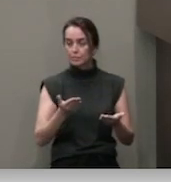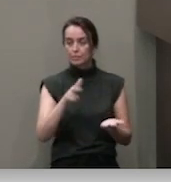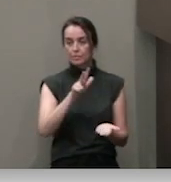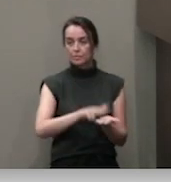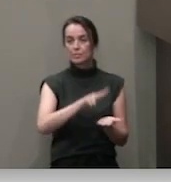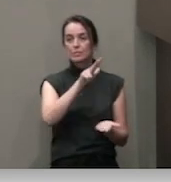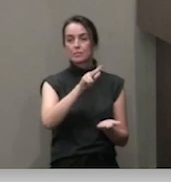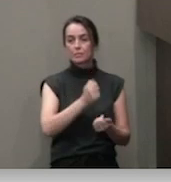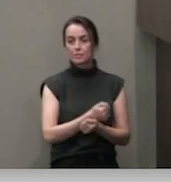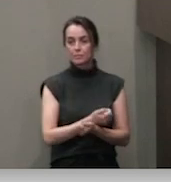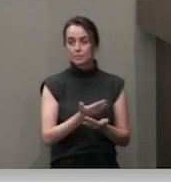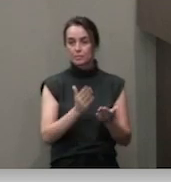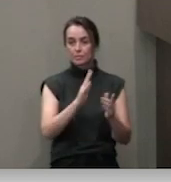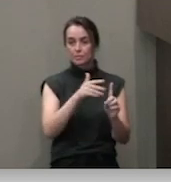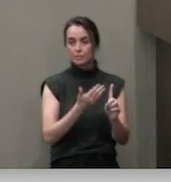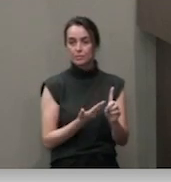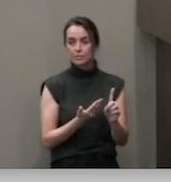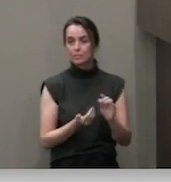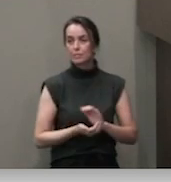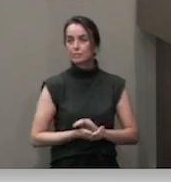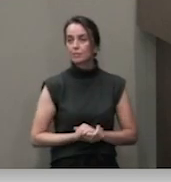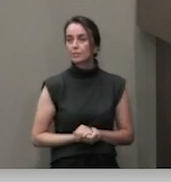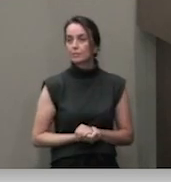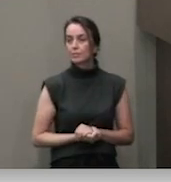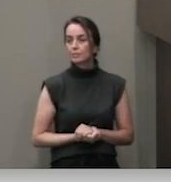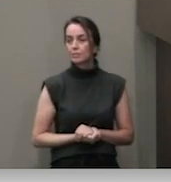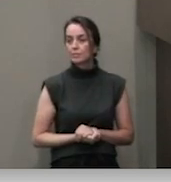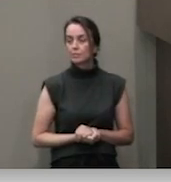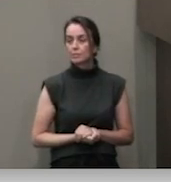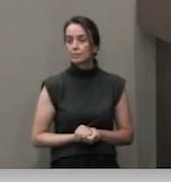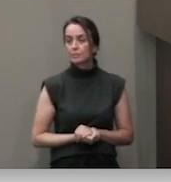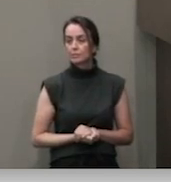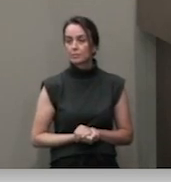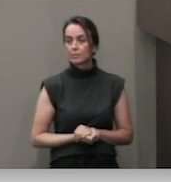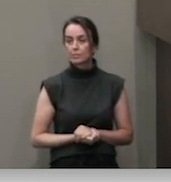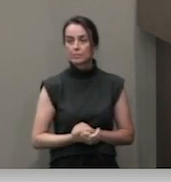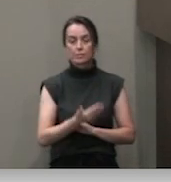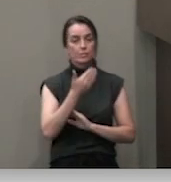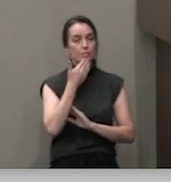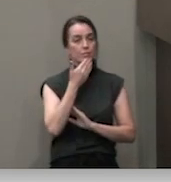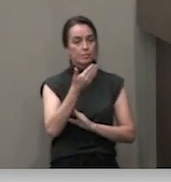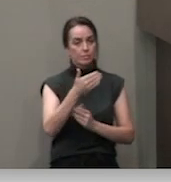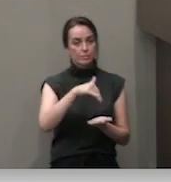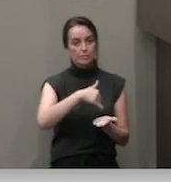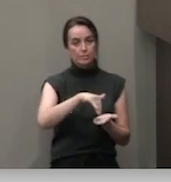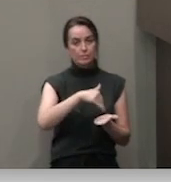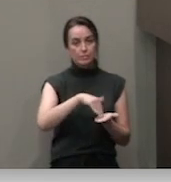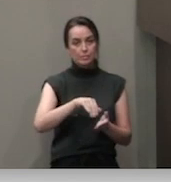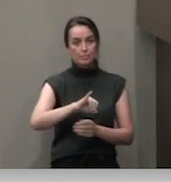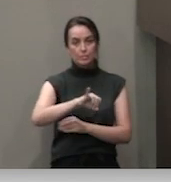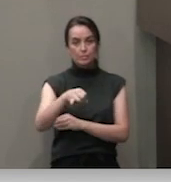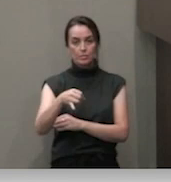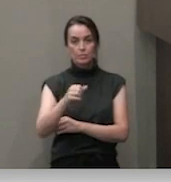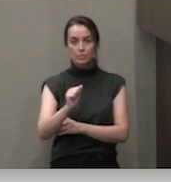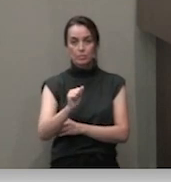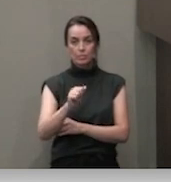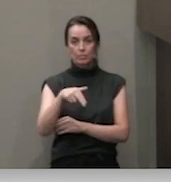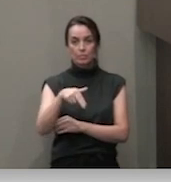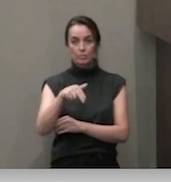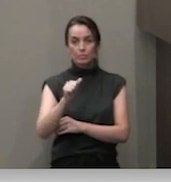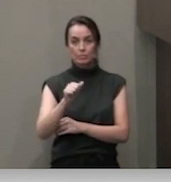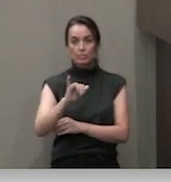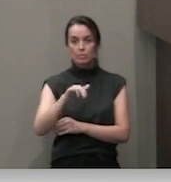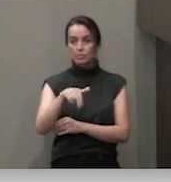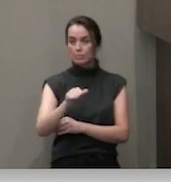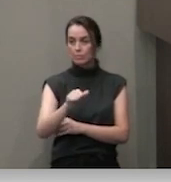unanimidade esta homenagem tá bom Solicito que a secretária Janaína Portela faça